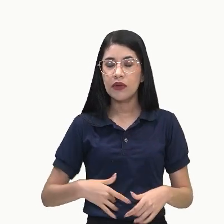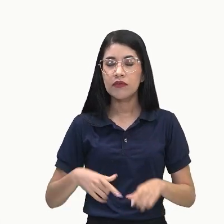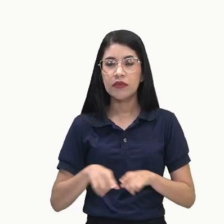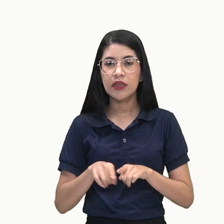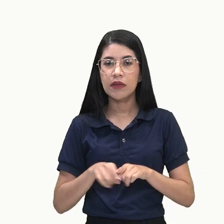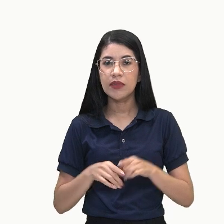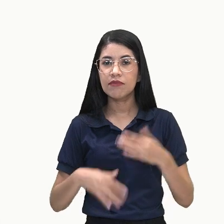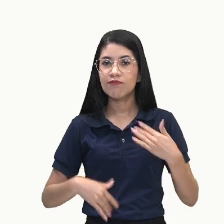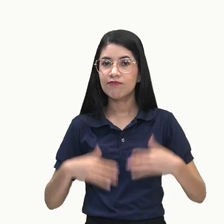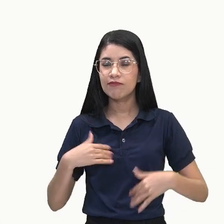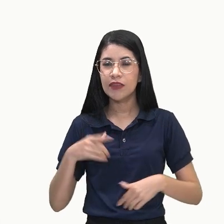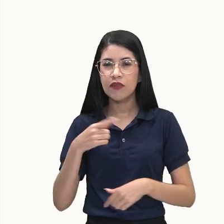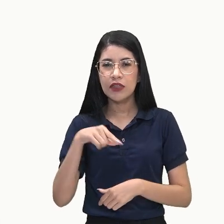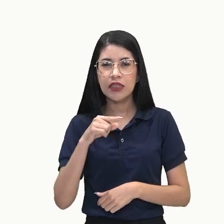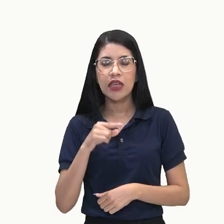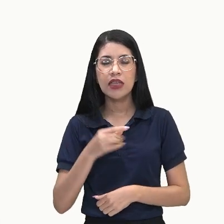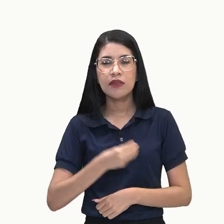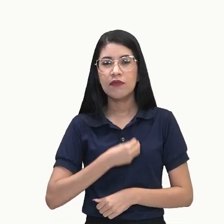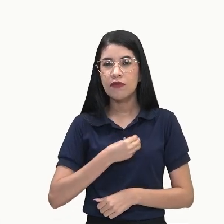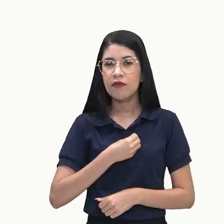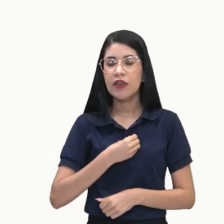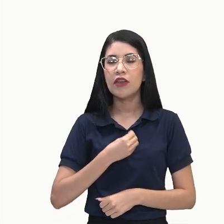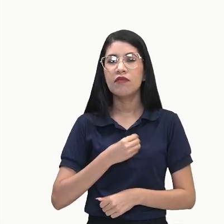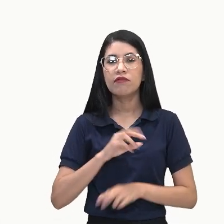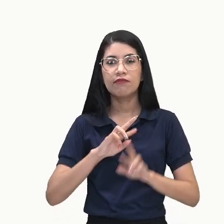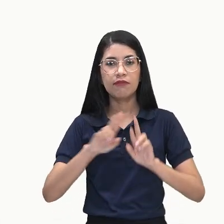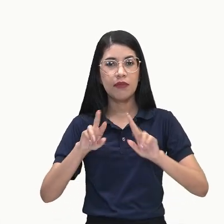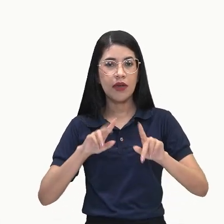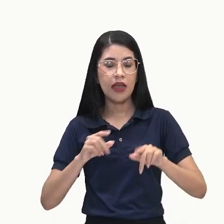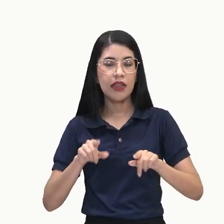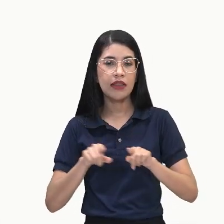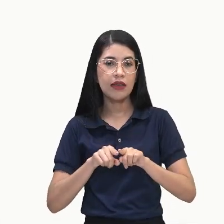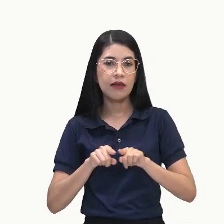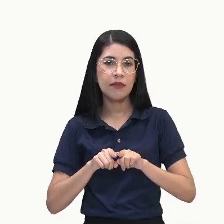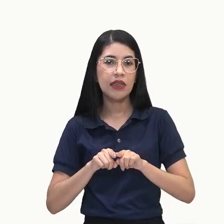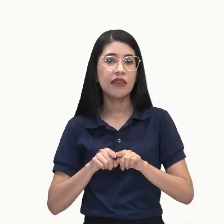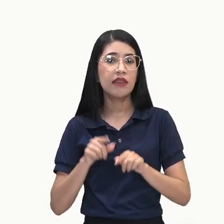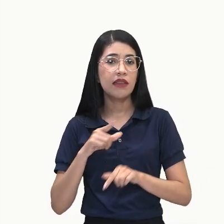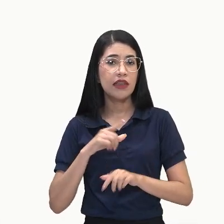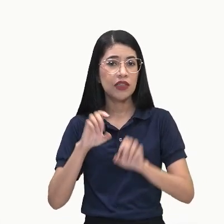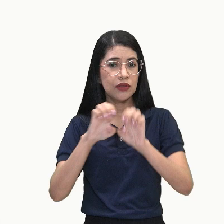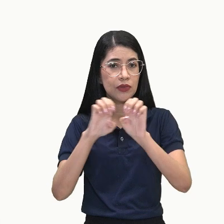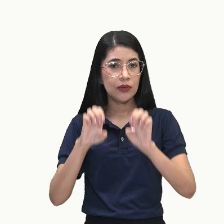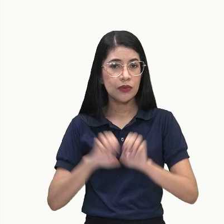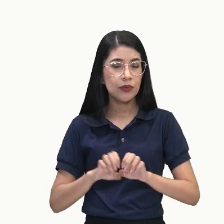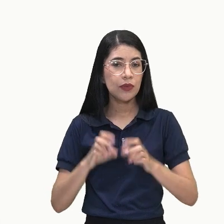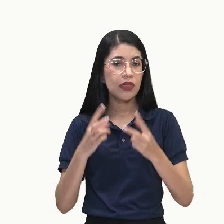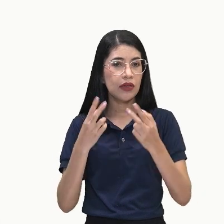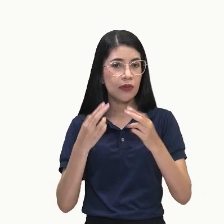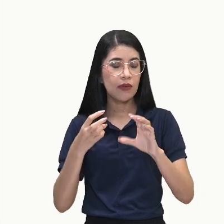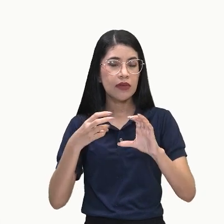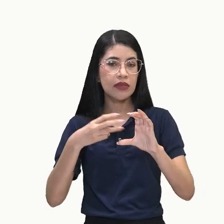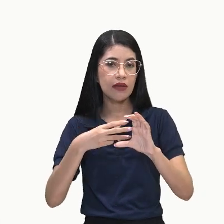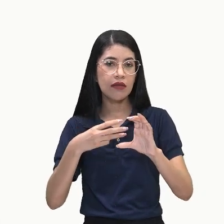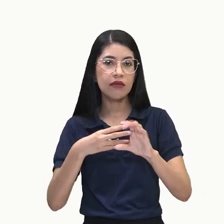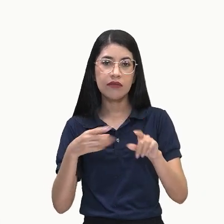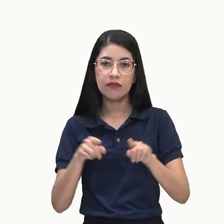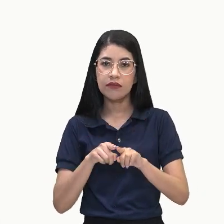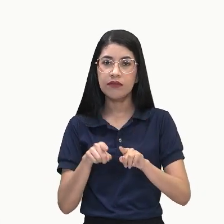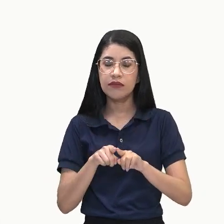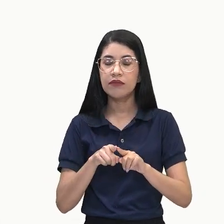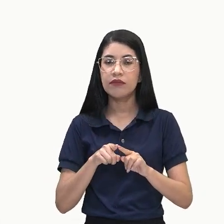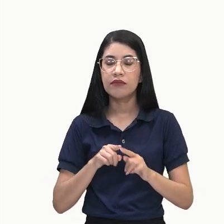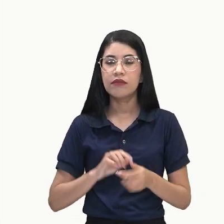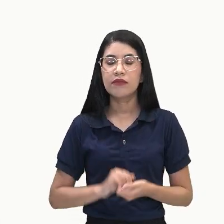que você, como um ser vivo, você tem essa estrutura celular, né,